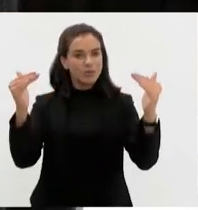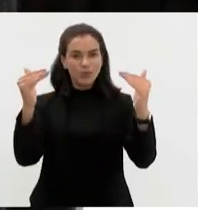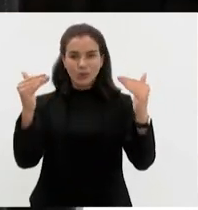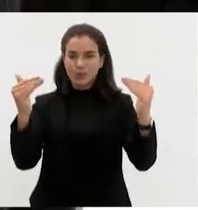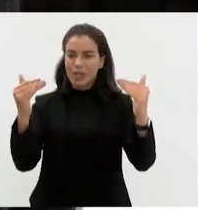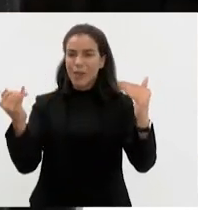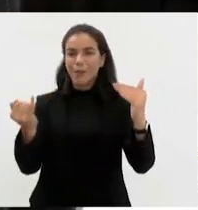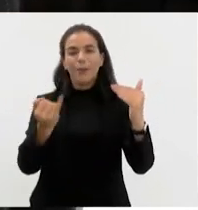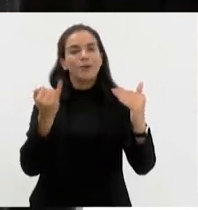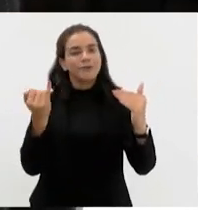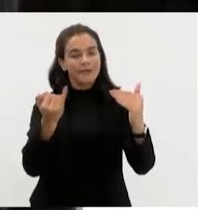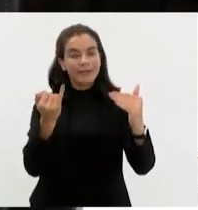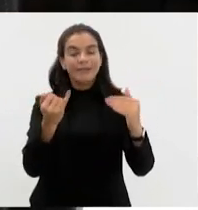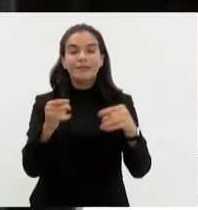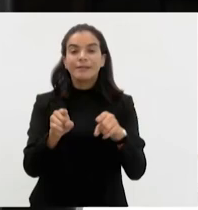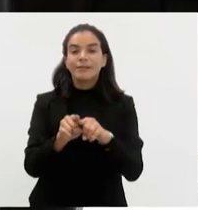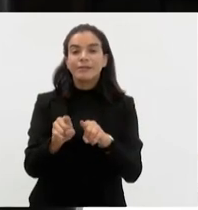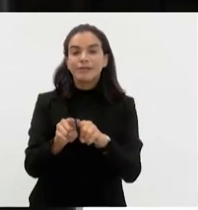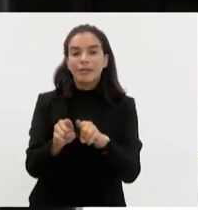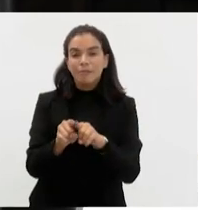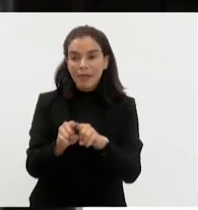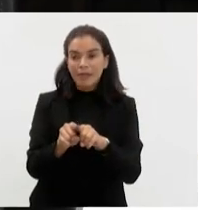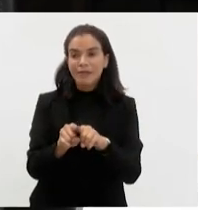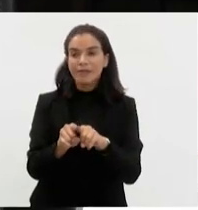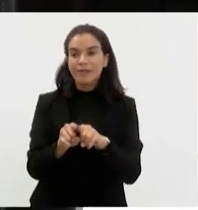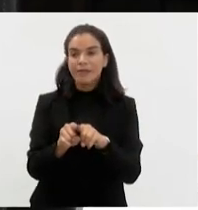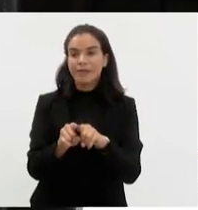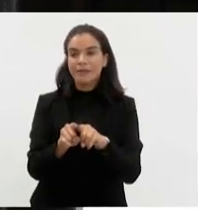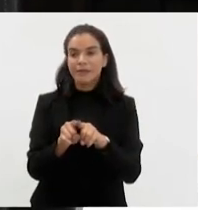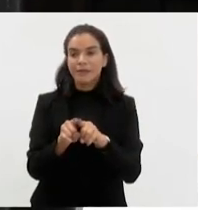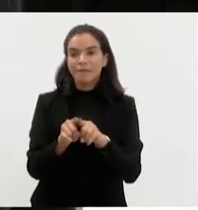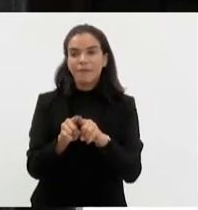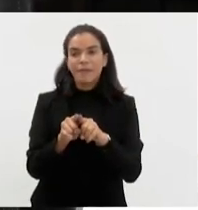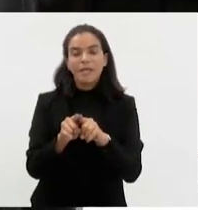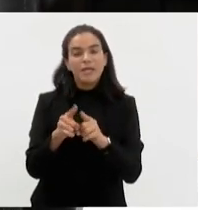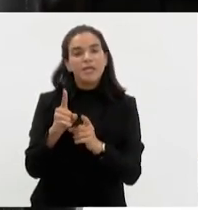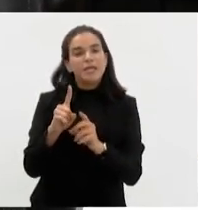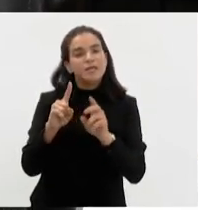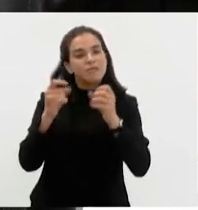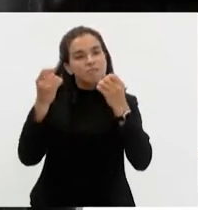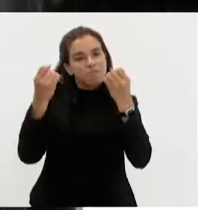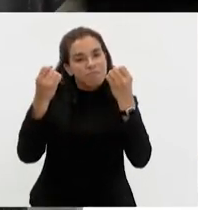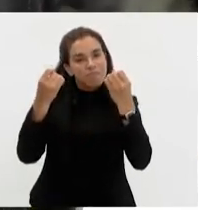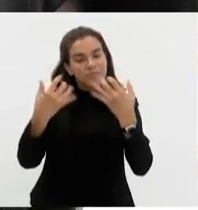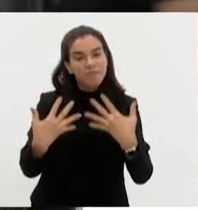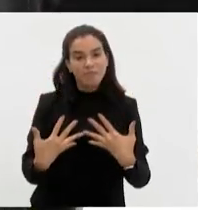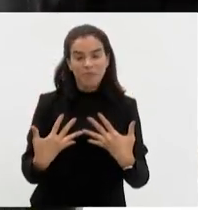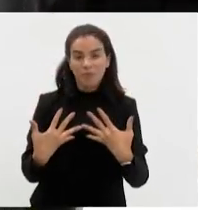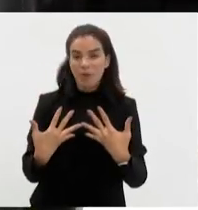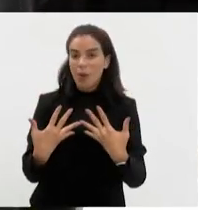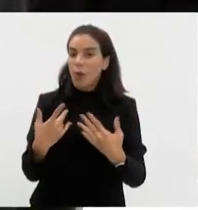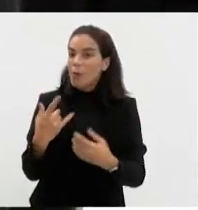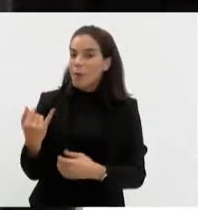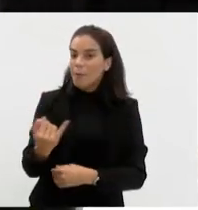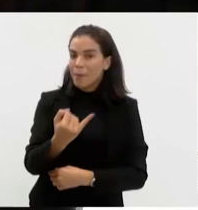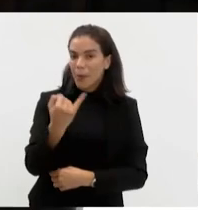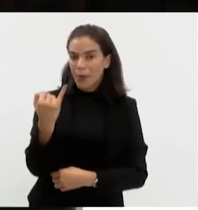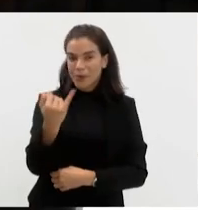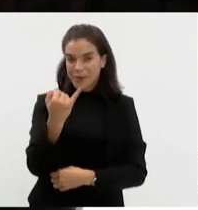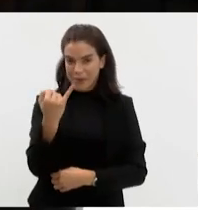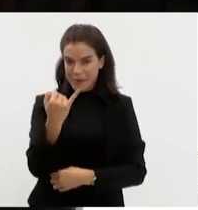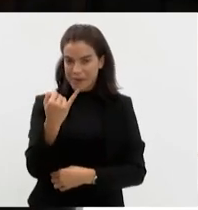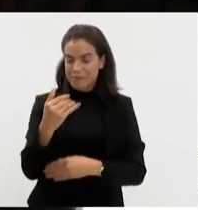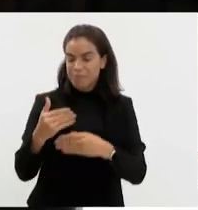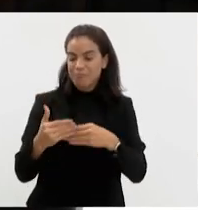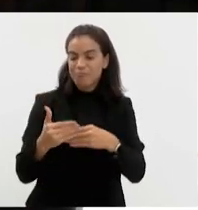muito importante e dá a nota do quanto que esse evento fará diferença para as eleições que